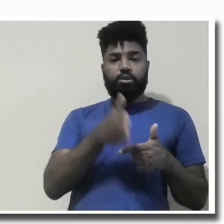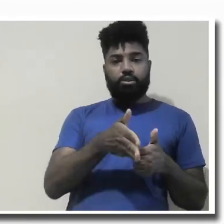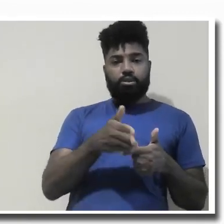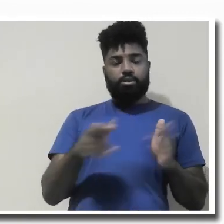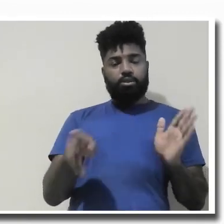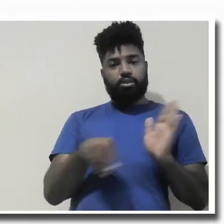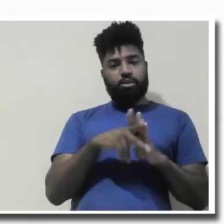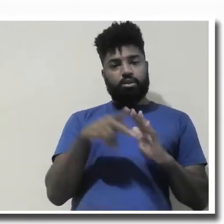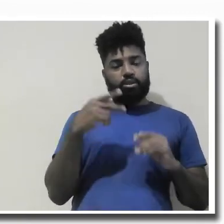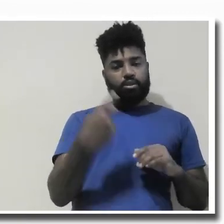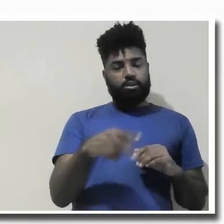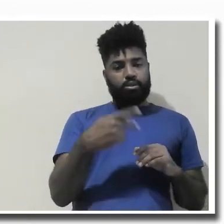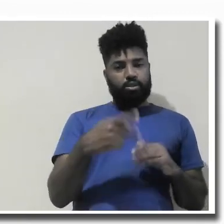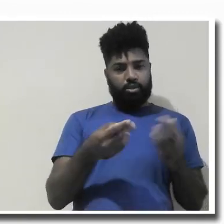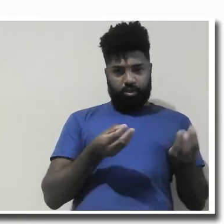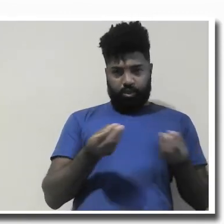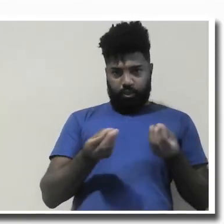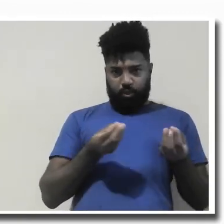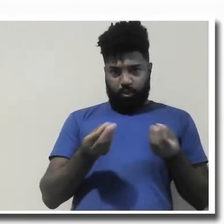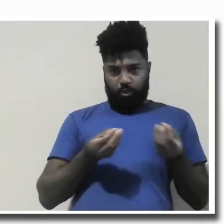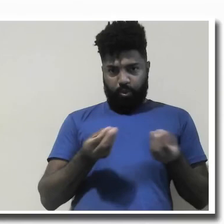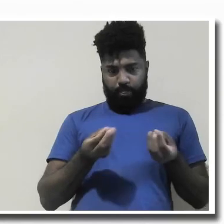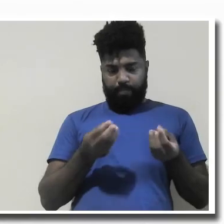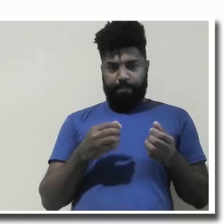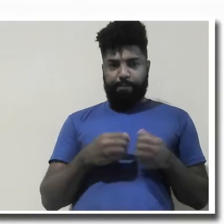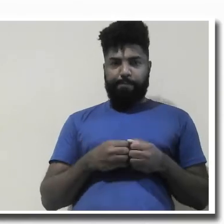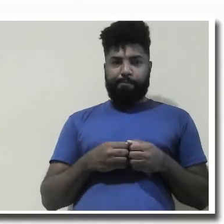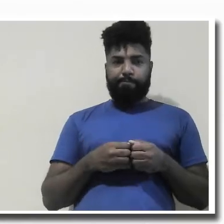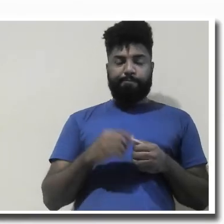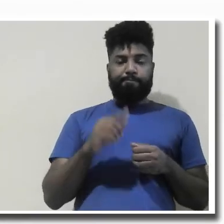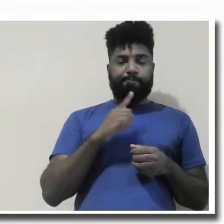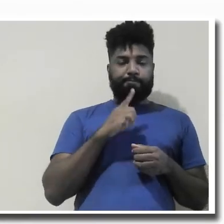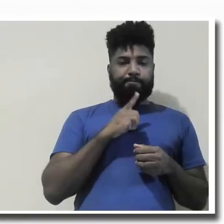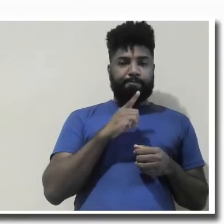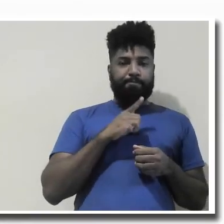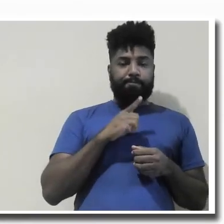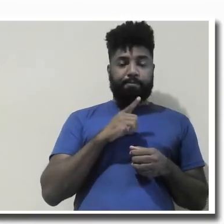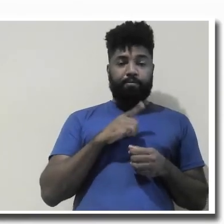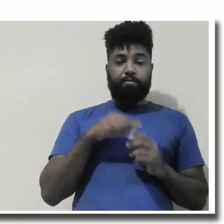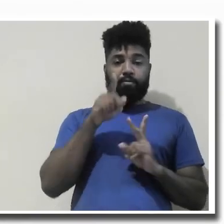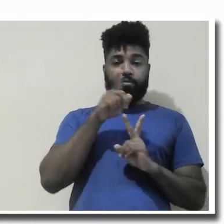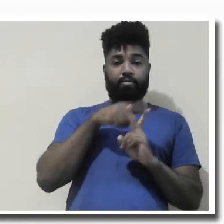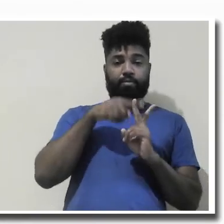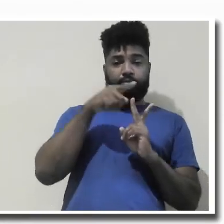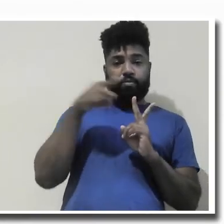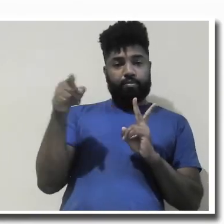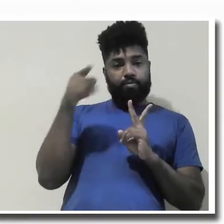propriedade, é a seguinte: tendo raiz quarta